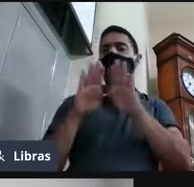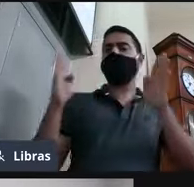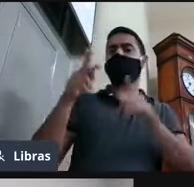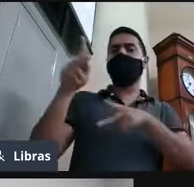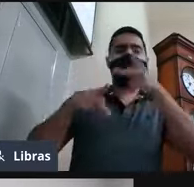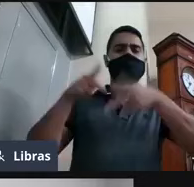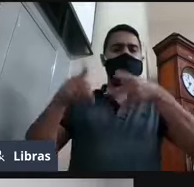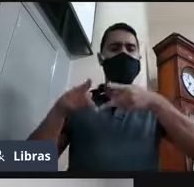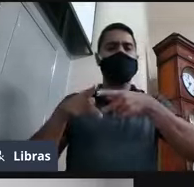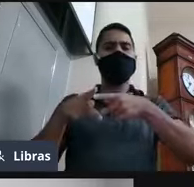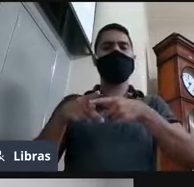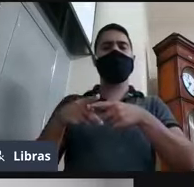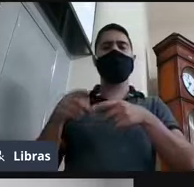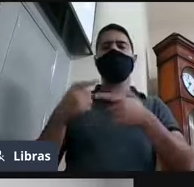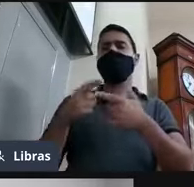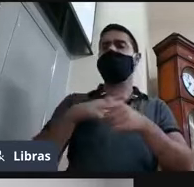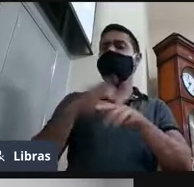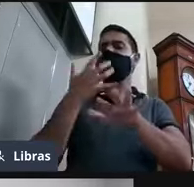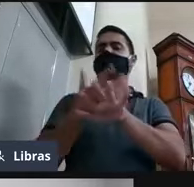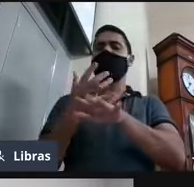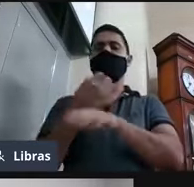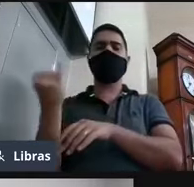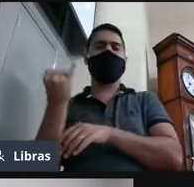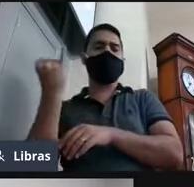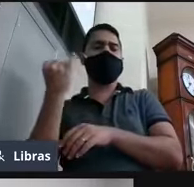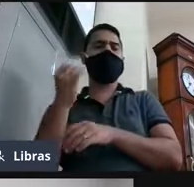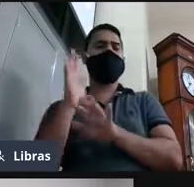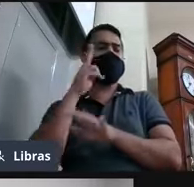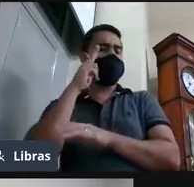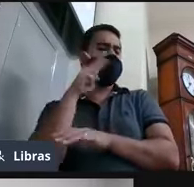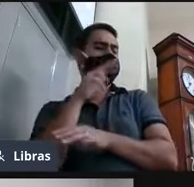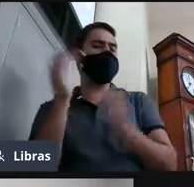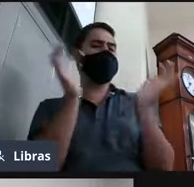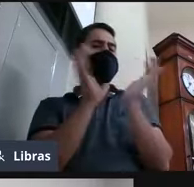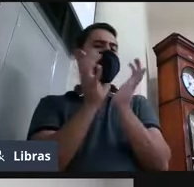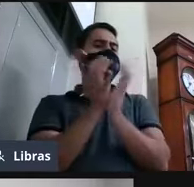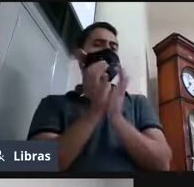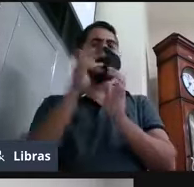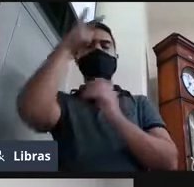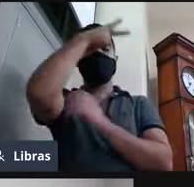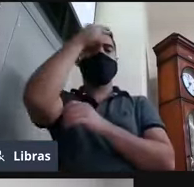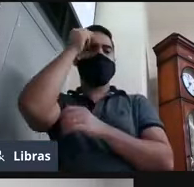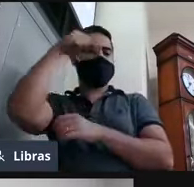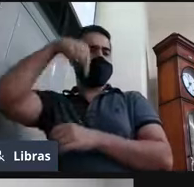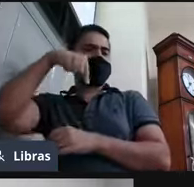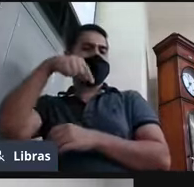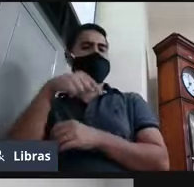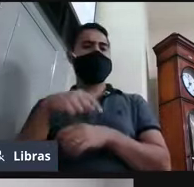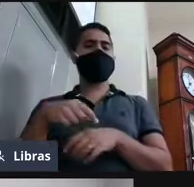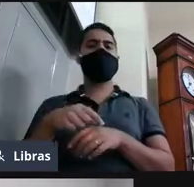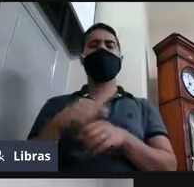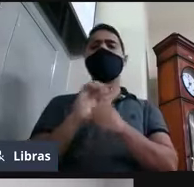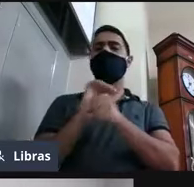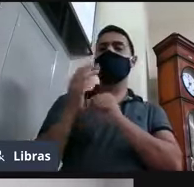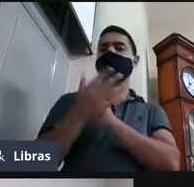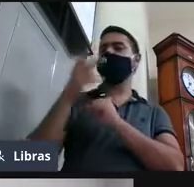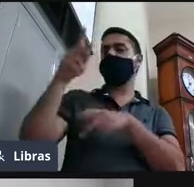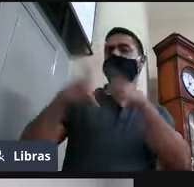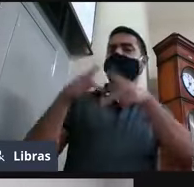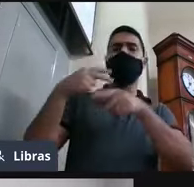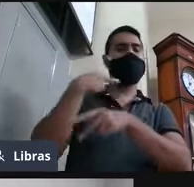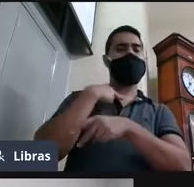povo vir aqui para tantas matérias importantes, mas a gente vê a equipe toda do prefeito aqui, né? No meio de uma pandemia, o povo não pôde